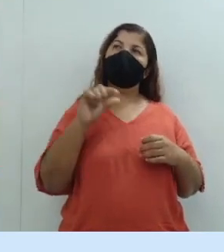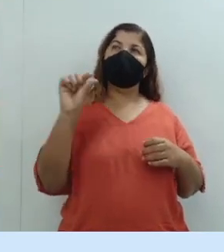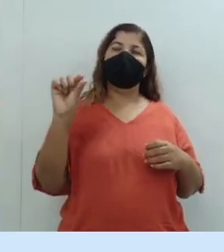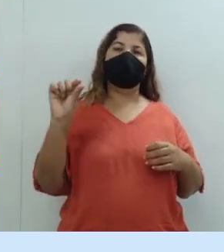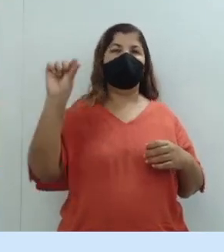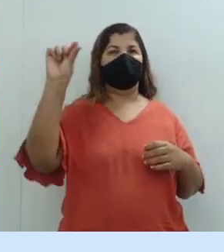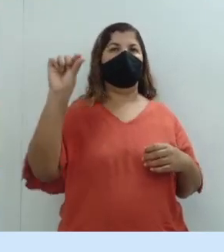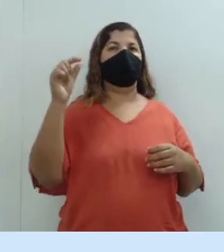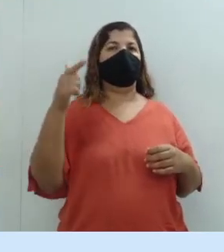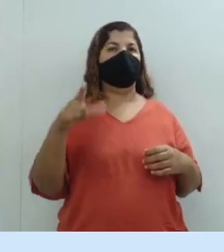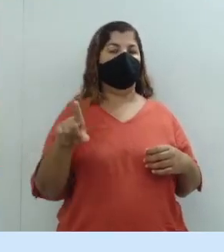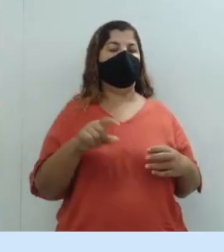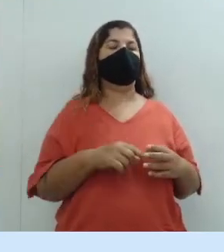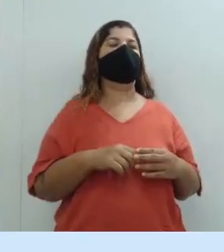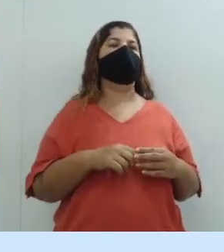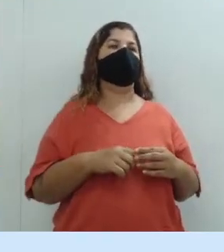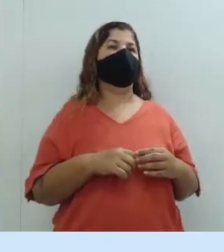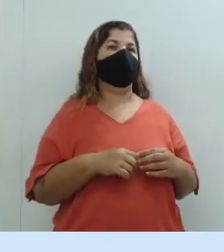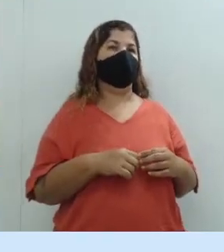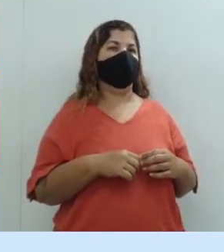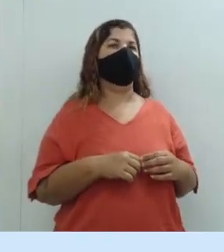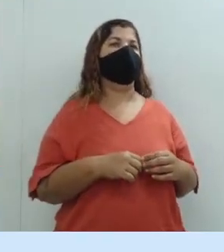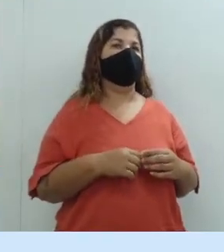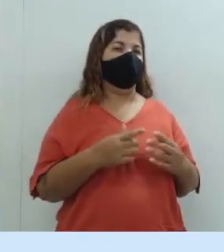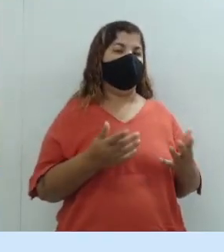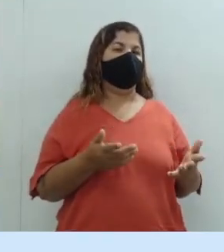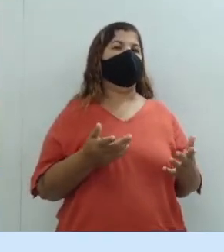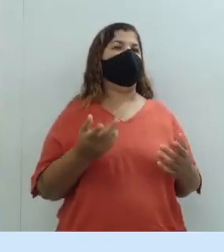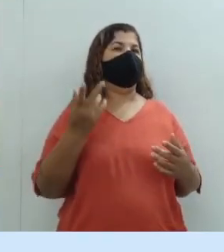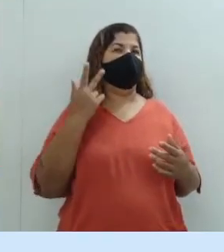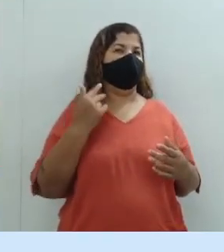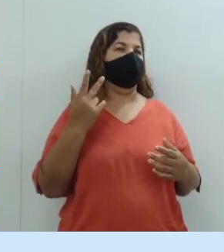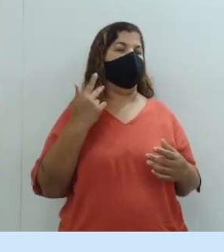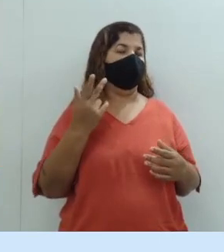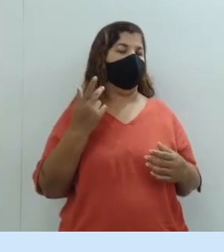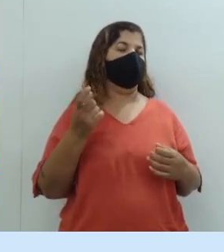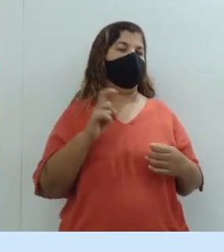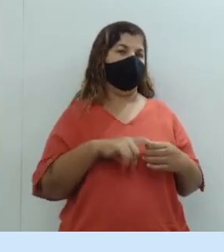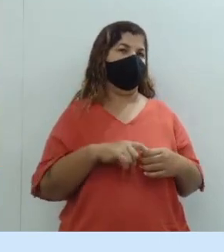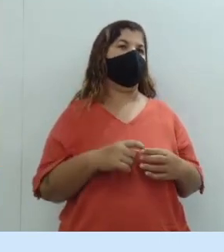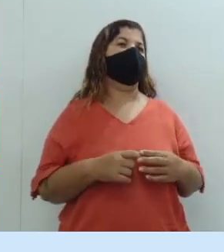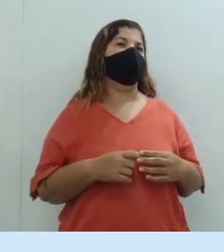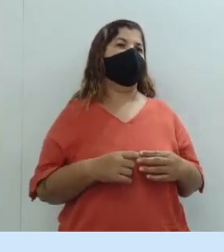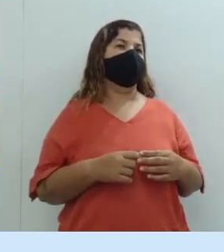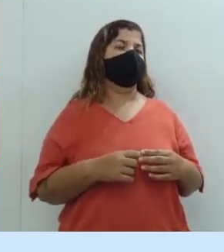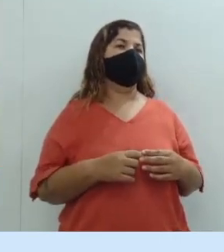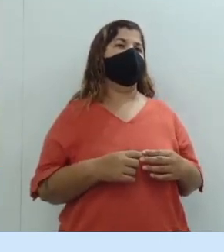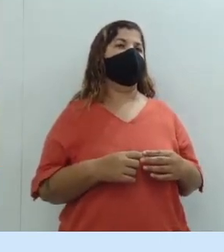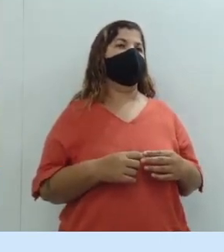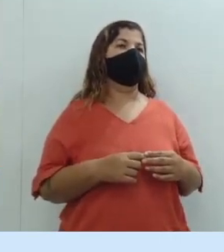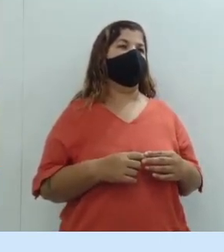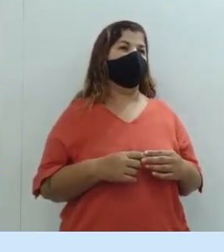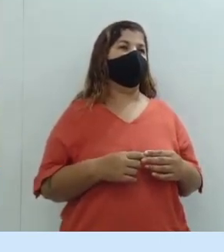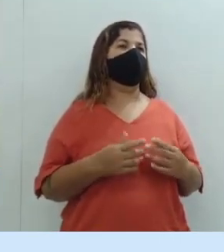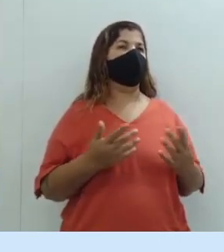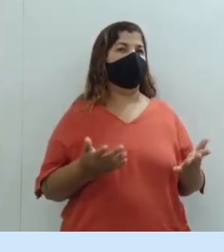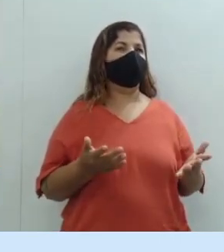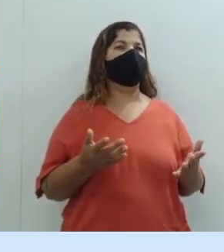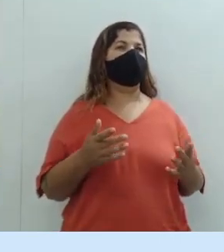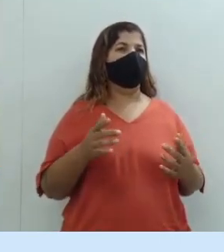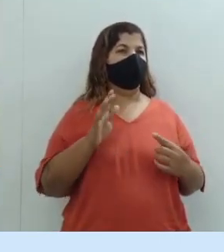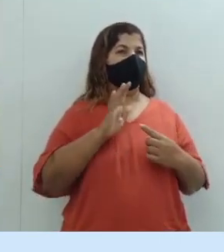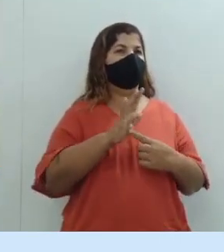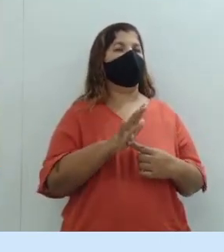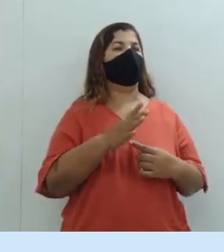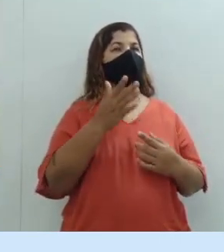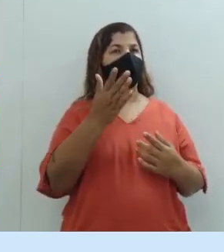e liga de novo esse disjuntor, que deve voltar tudo a funcionar normalmente, né? Então, esses são os disjuntores e aqui